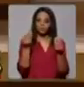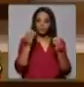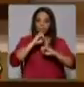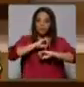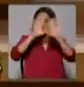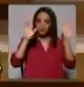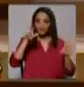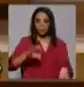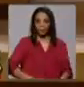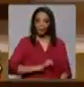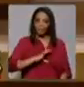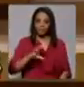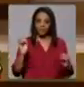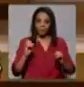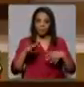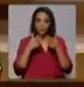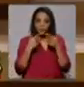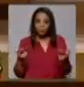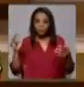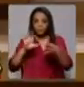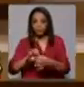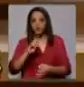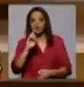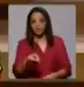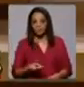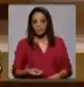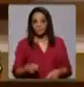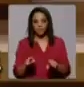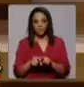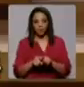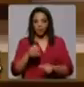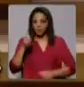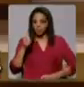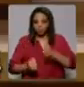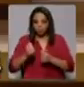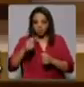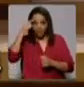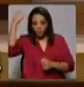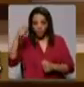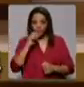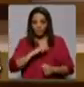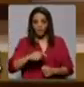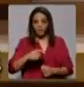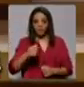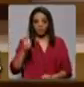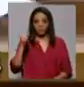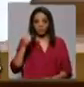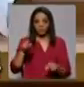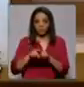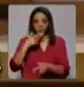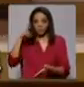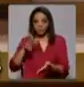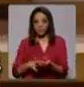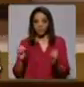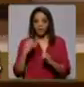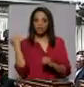da confiança, mas tudo tem a ver com uma corrida louca para o suicídio da credibilidade